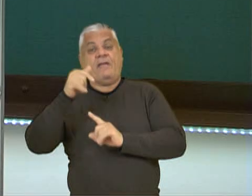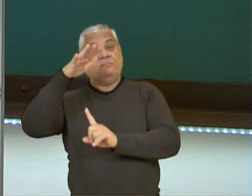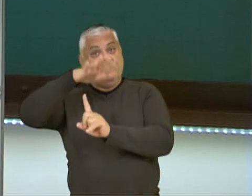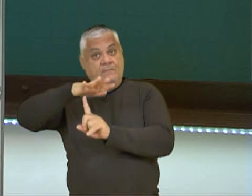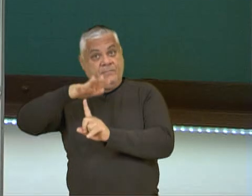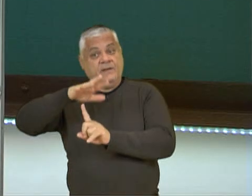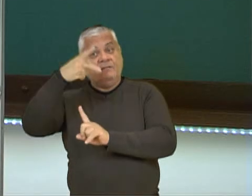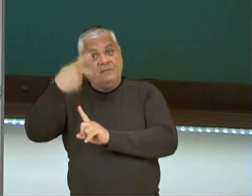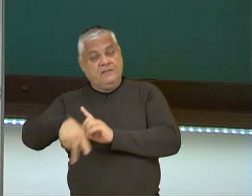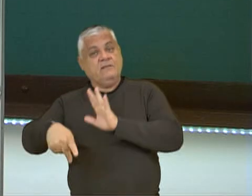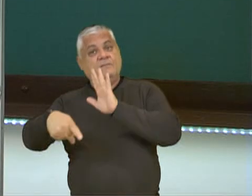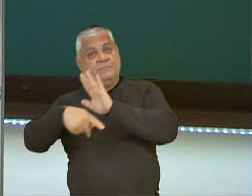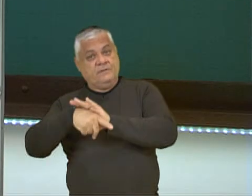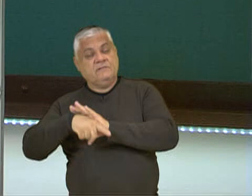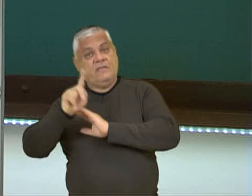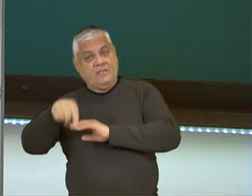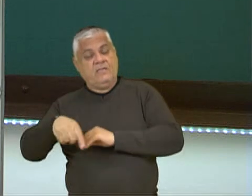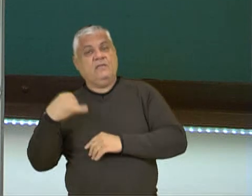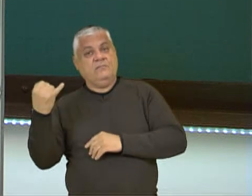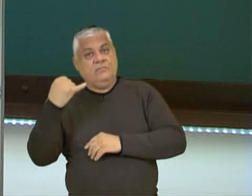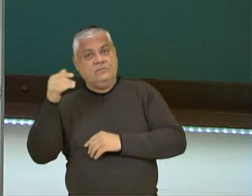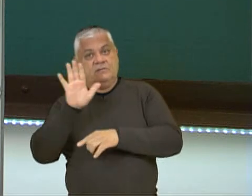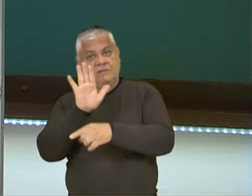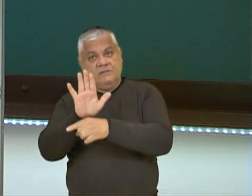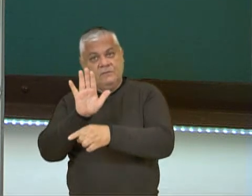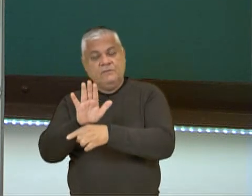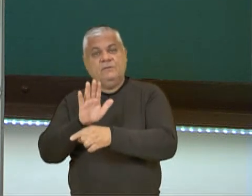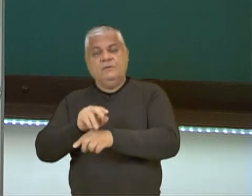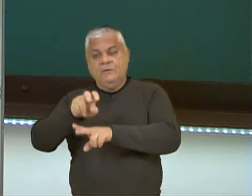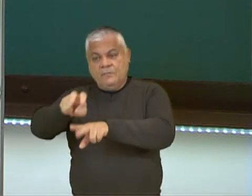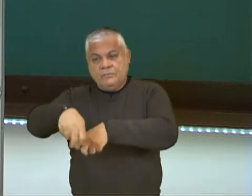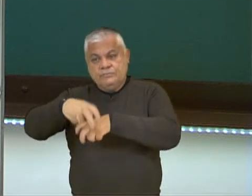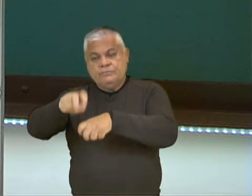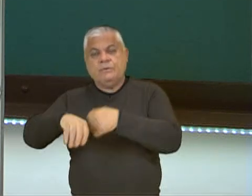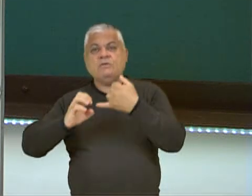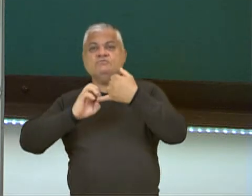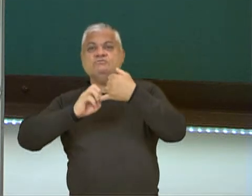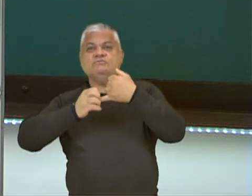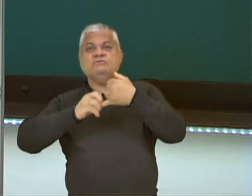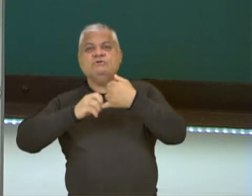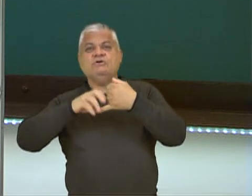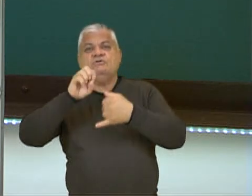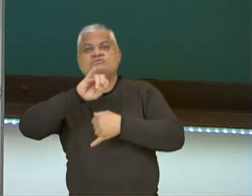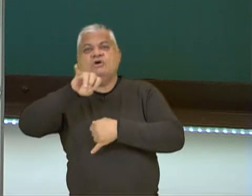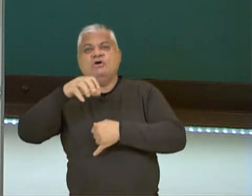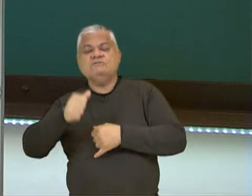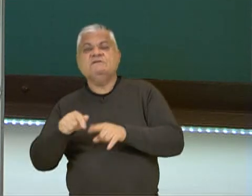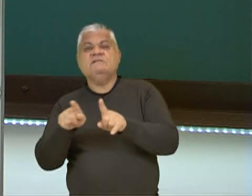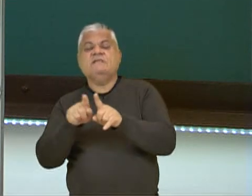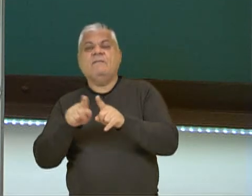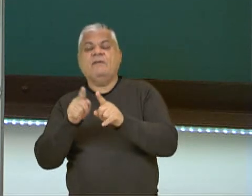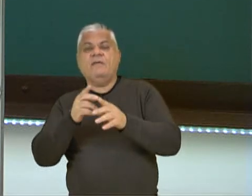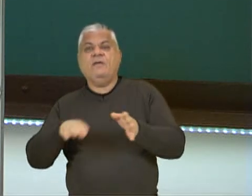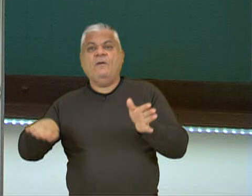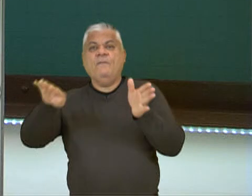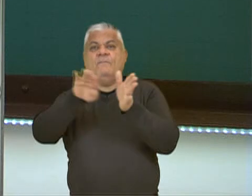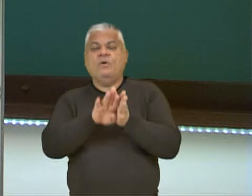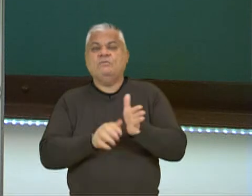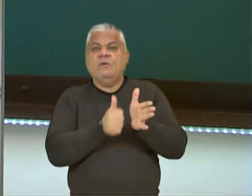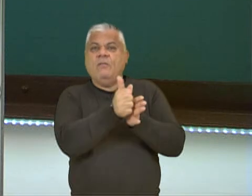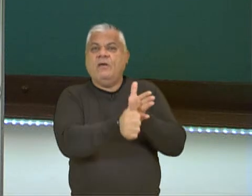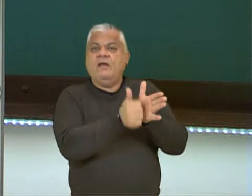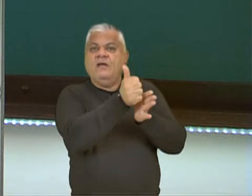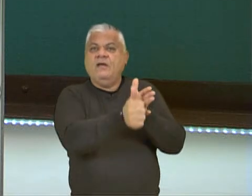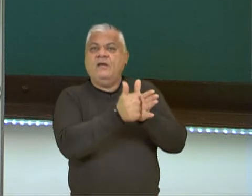Paraná participa de forma muito significativa, tanto na produção quanto pelo Porto de Paranaguá para a exportação